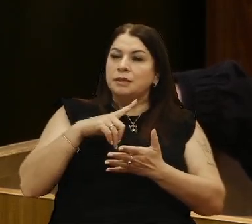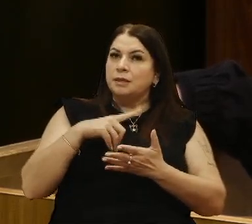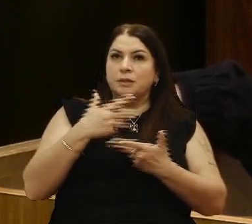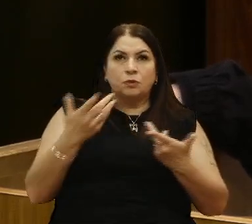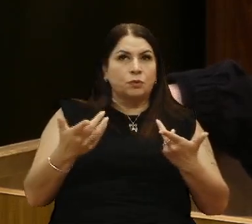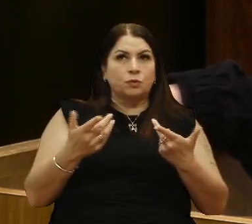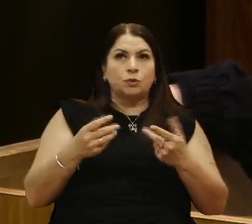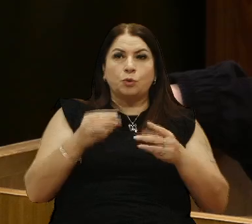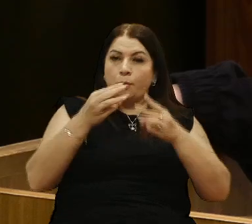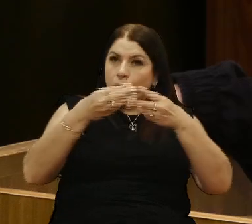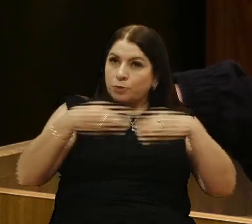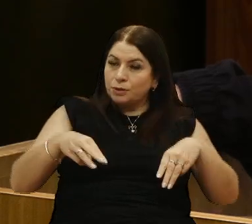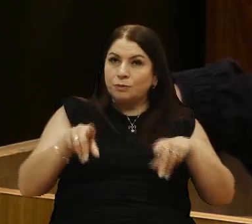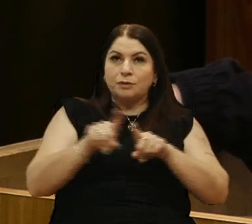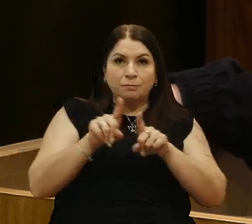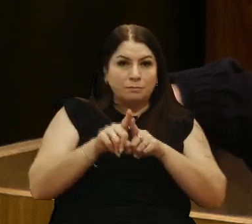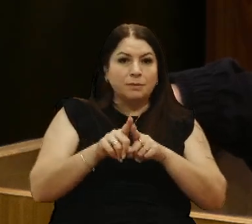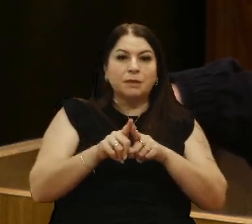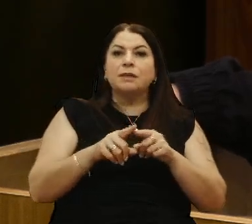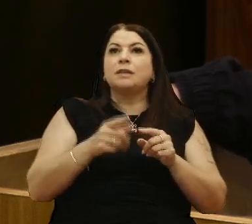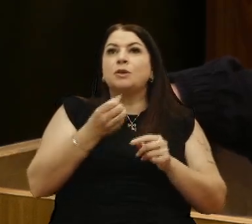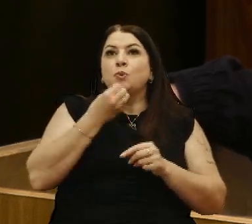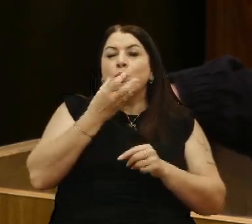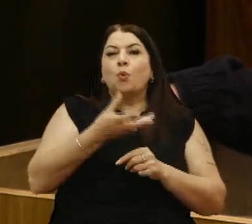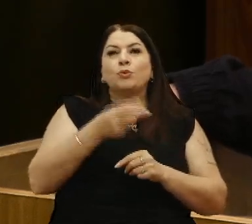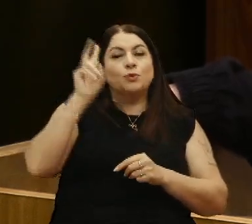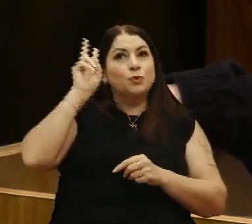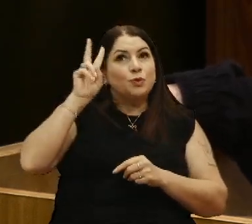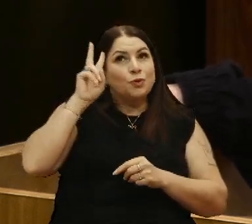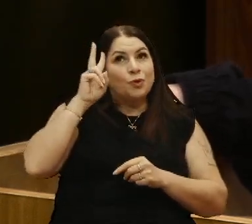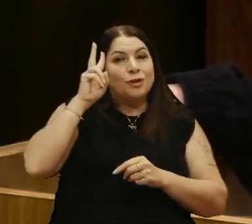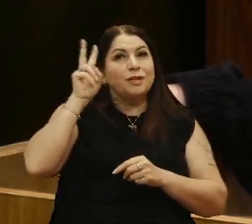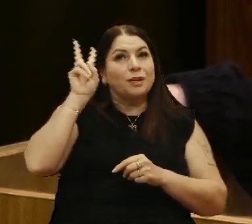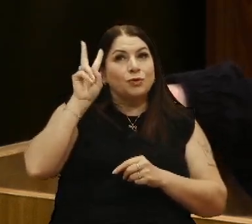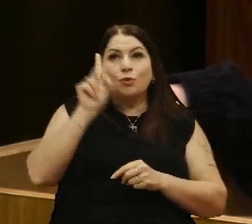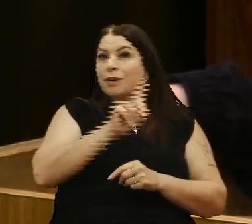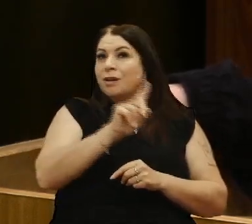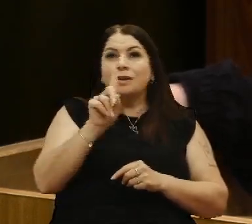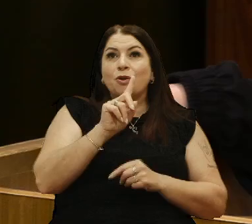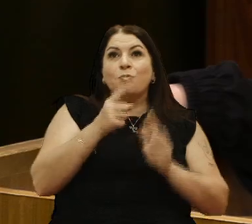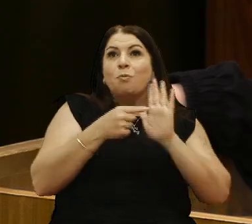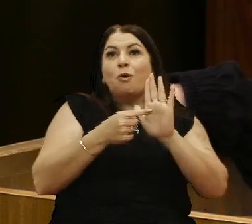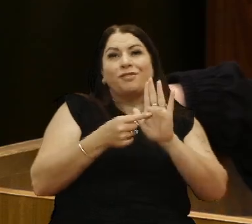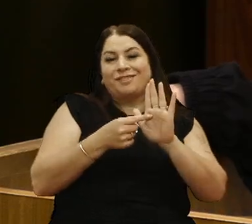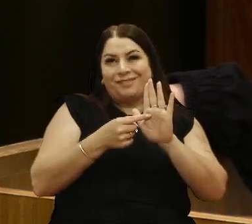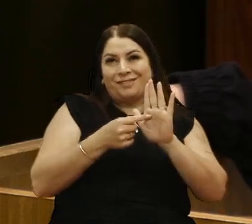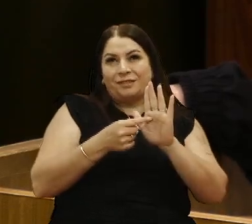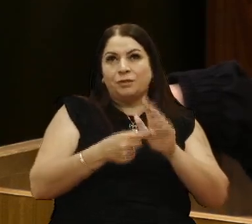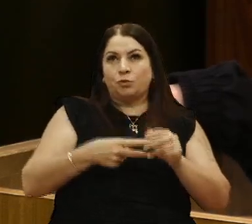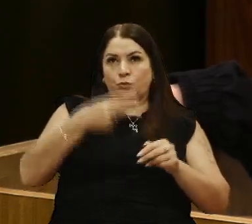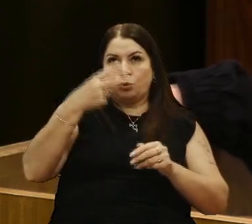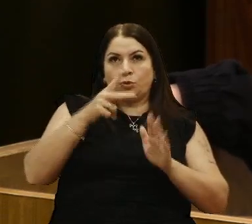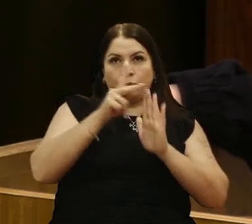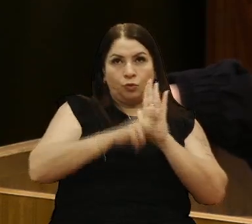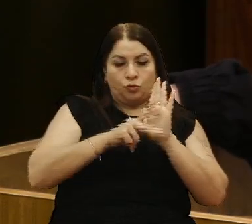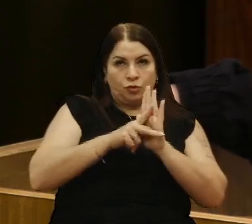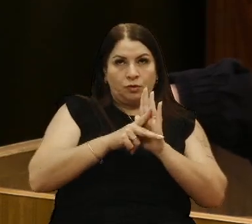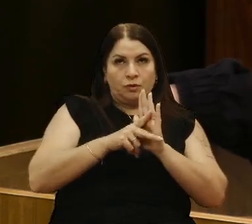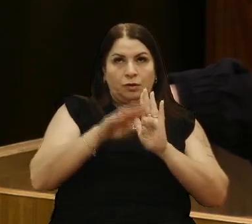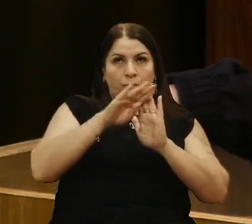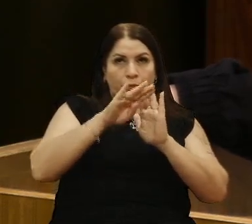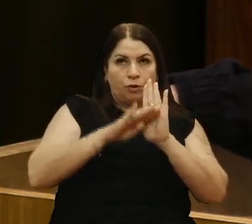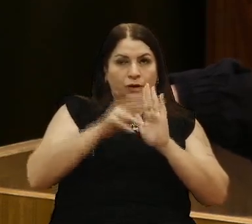nossos museus e que a gente conte a história que a história não conta. O segundo projeto é o